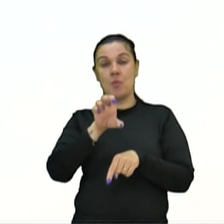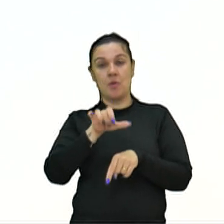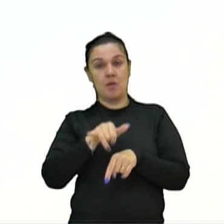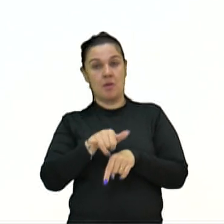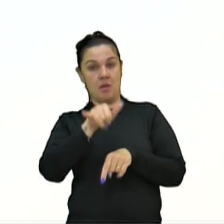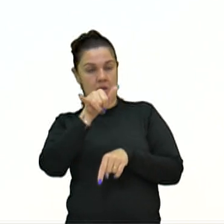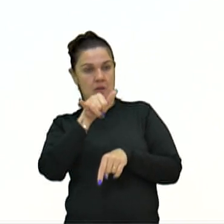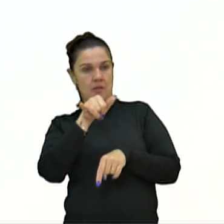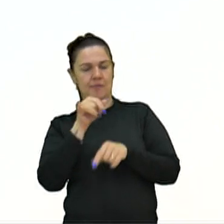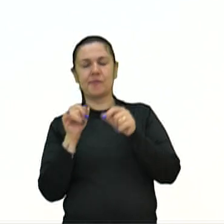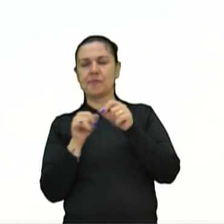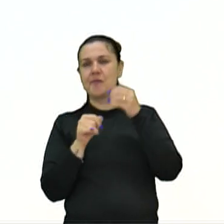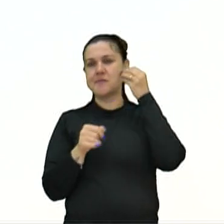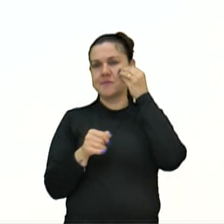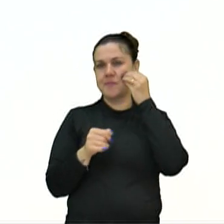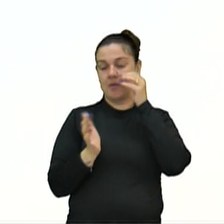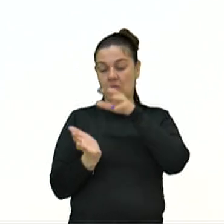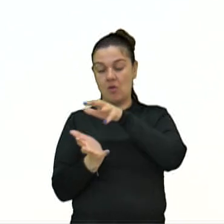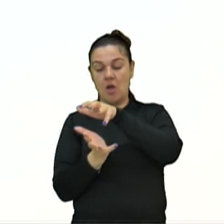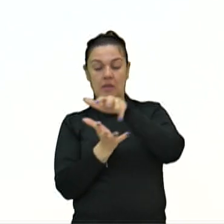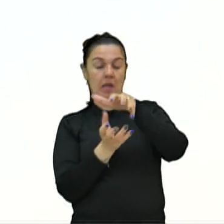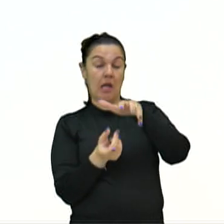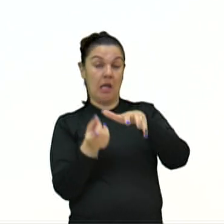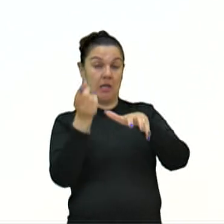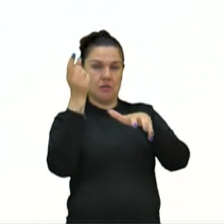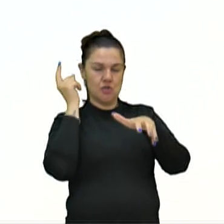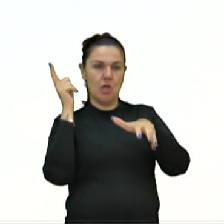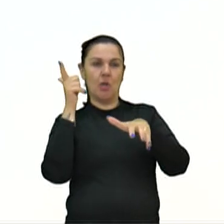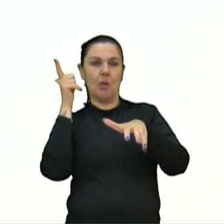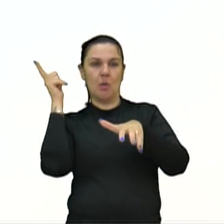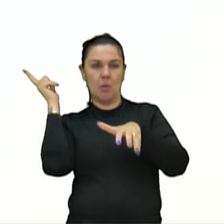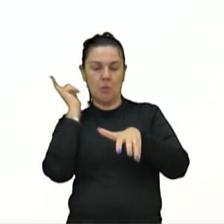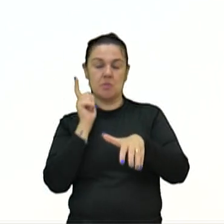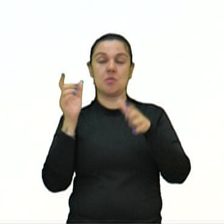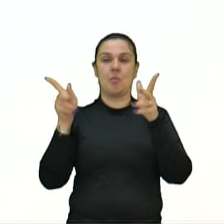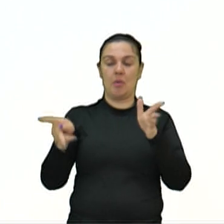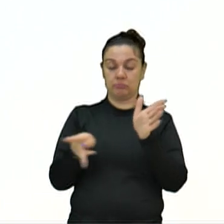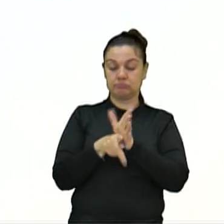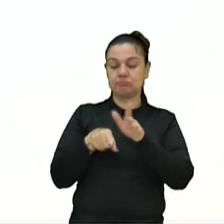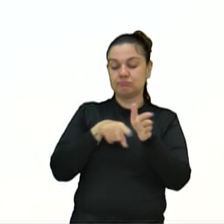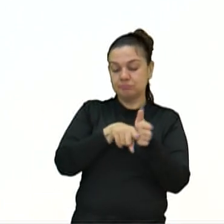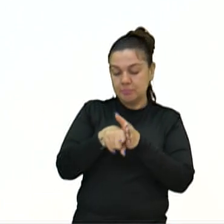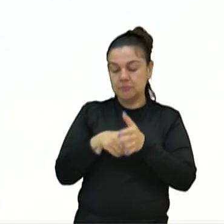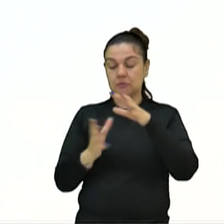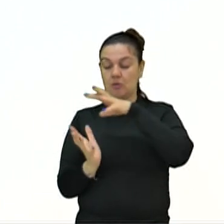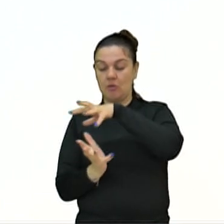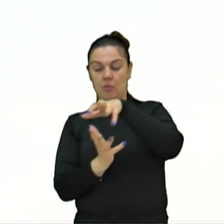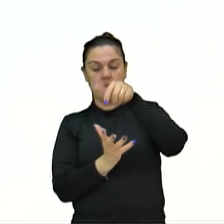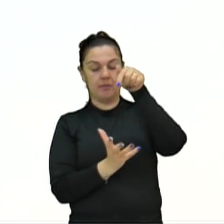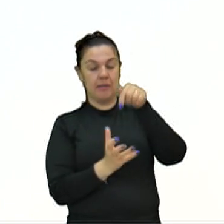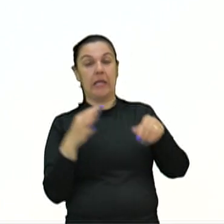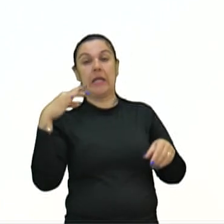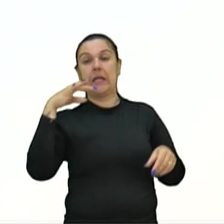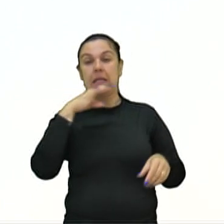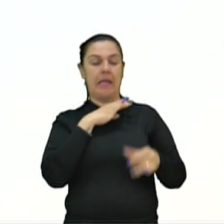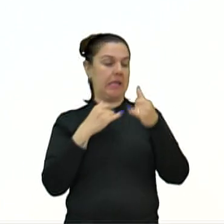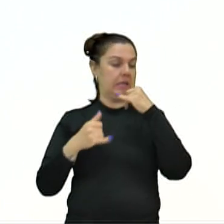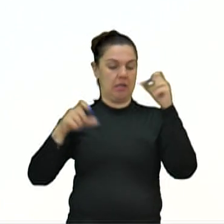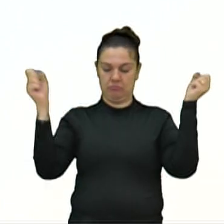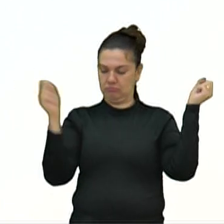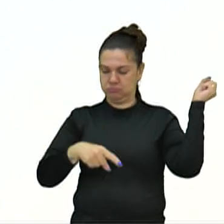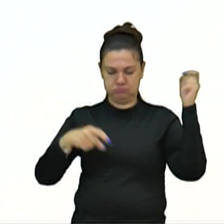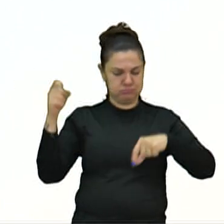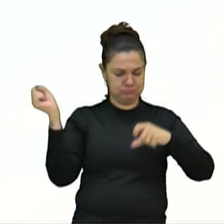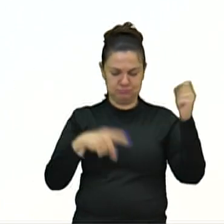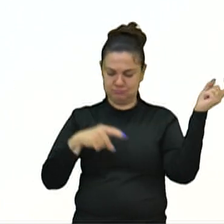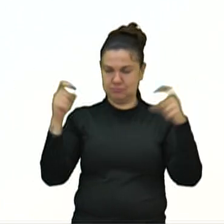simula uma terra primitiva. Então ele conseguiu simular em laboratório uma terra primitiva, quente, cheia de descarga elétrica, com